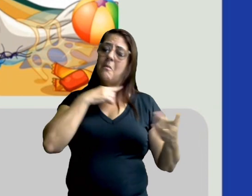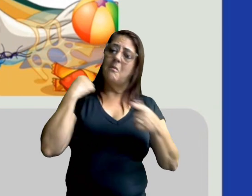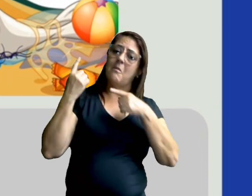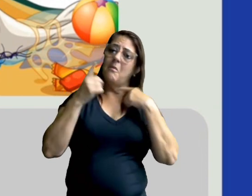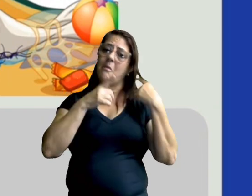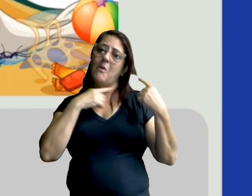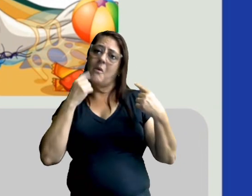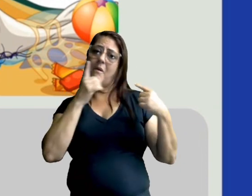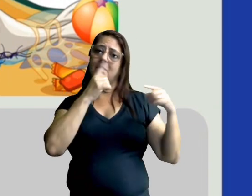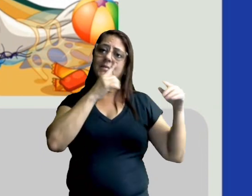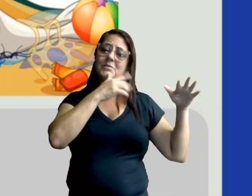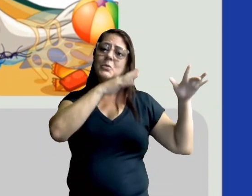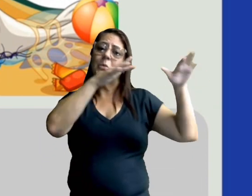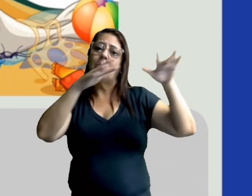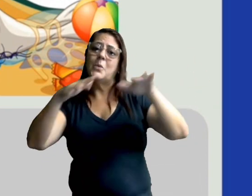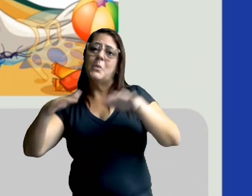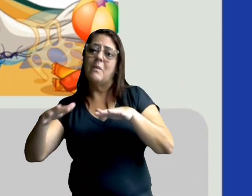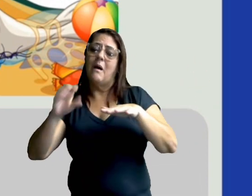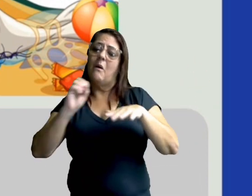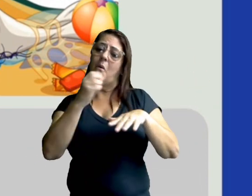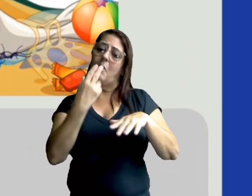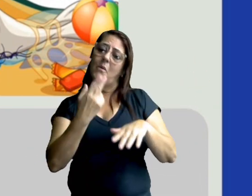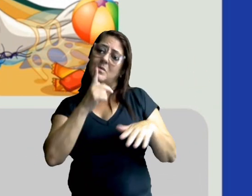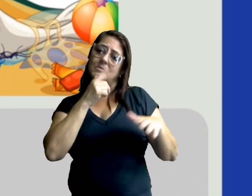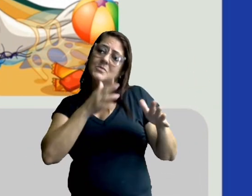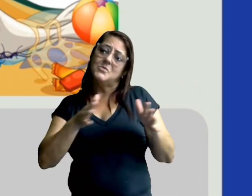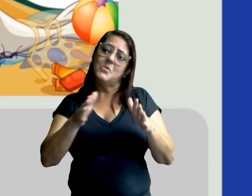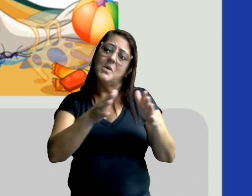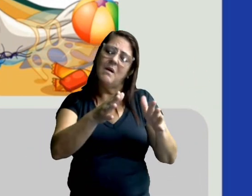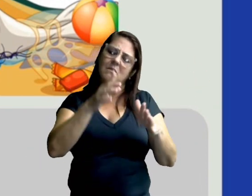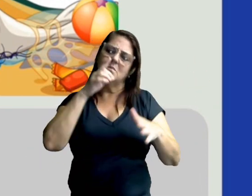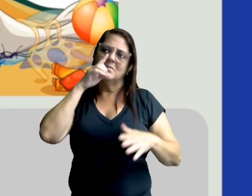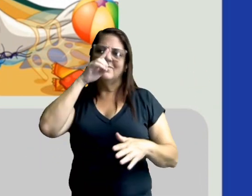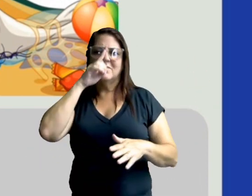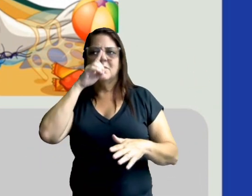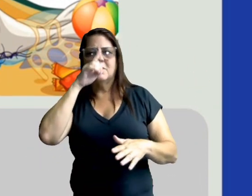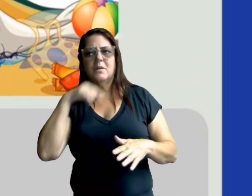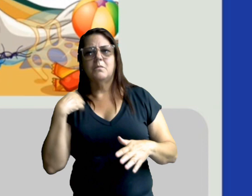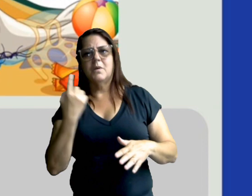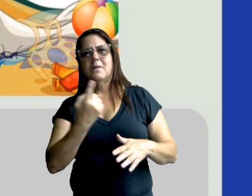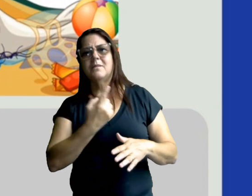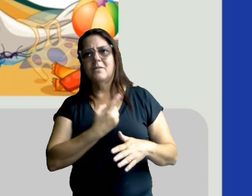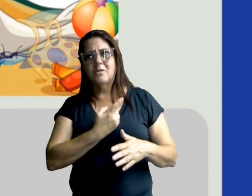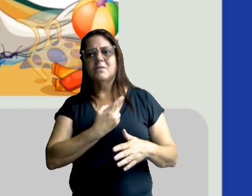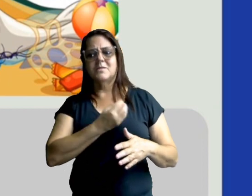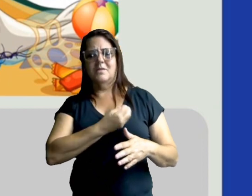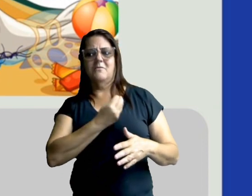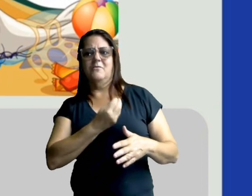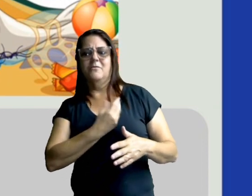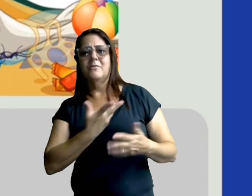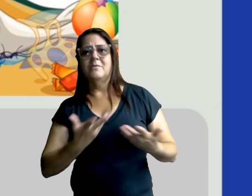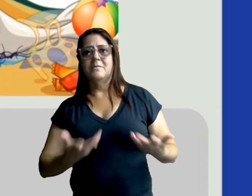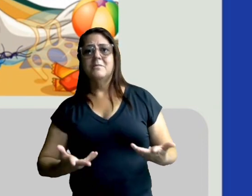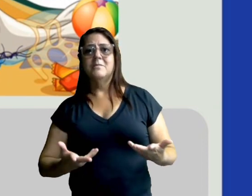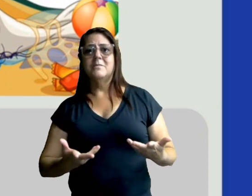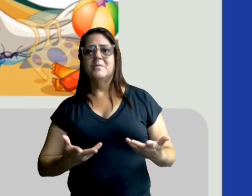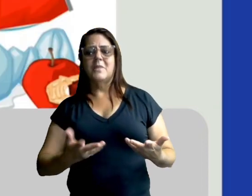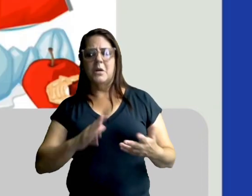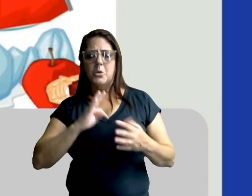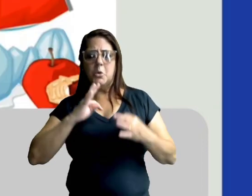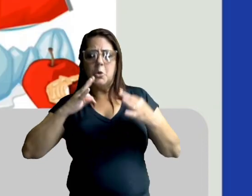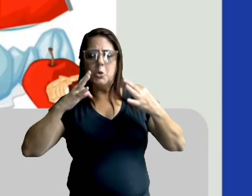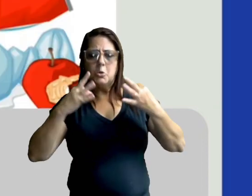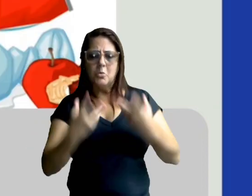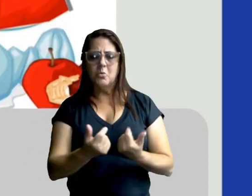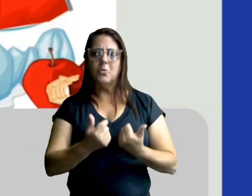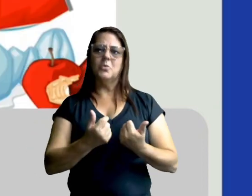no mar ou nos rios, e isso é muito perigoso para a nossa sobrevivência, para todos os seres